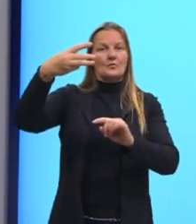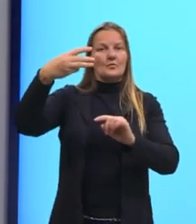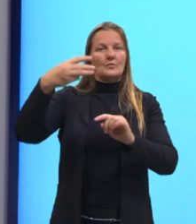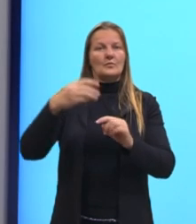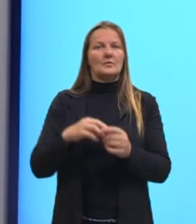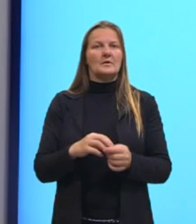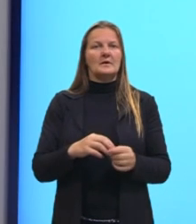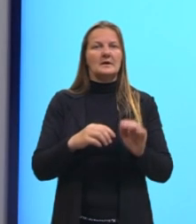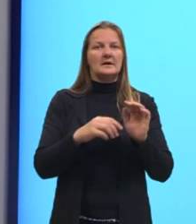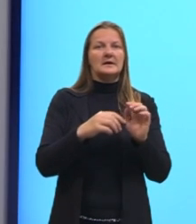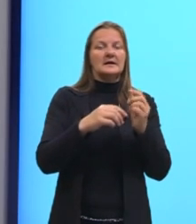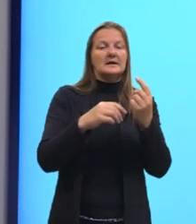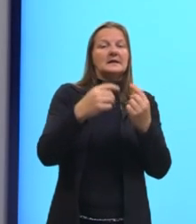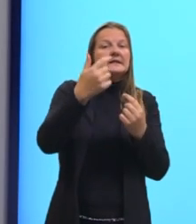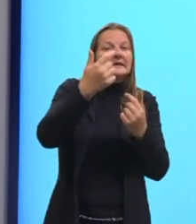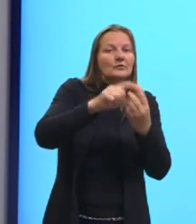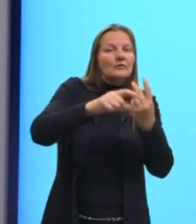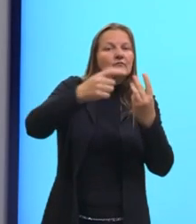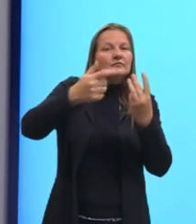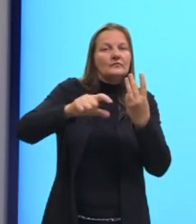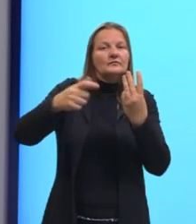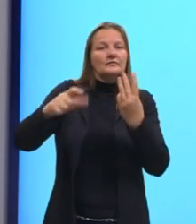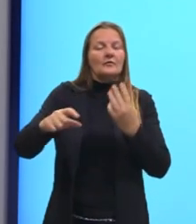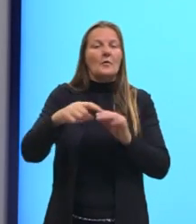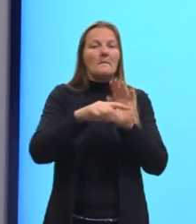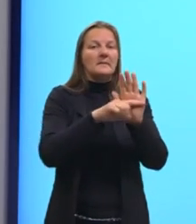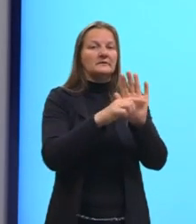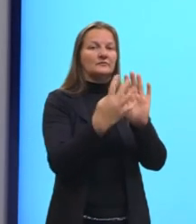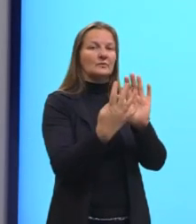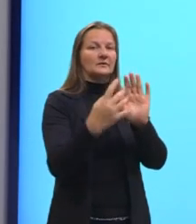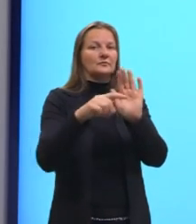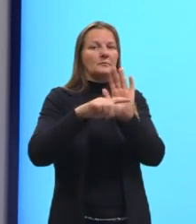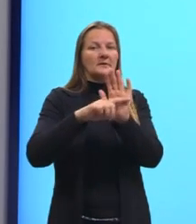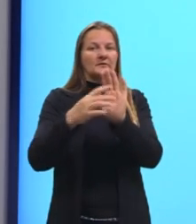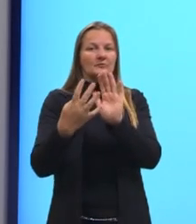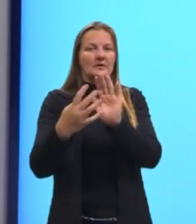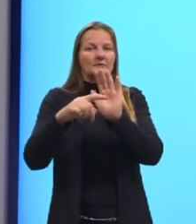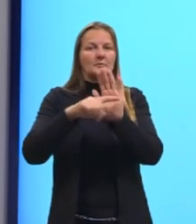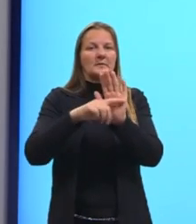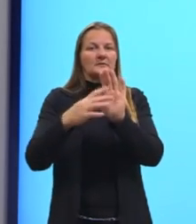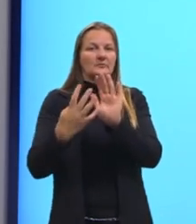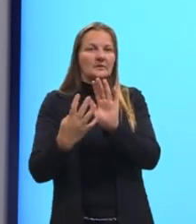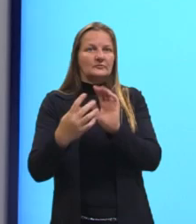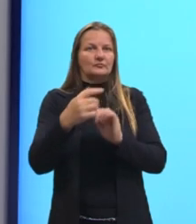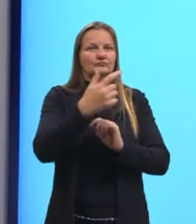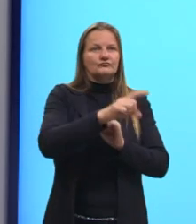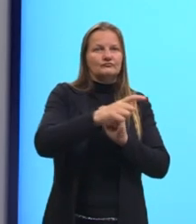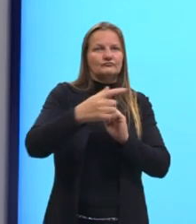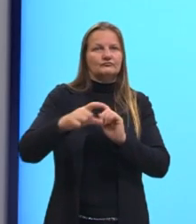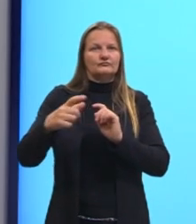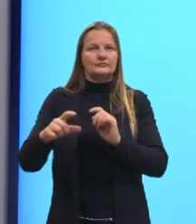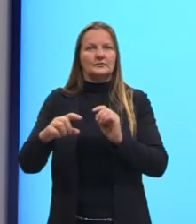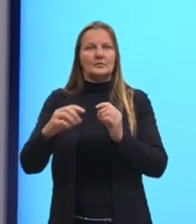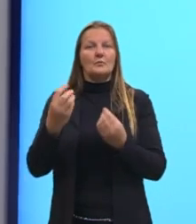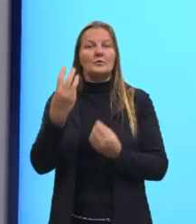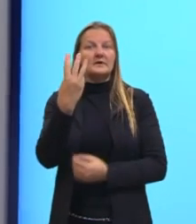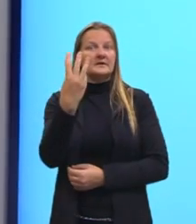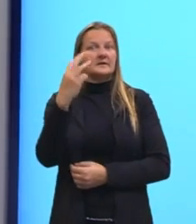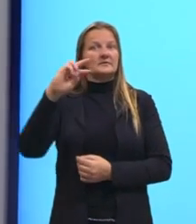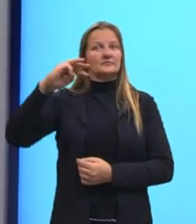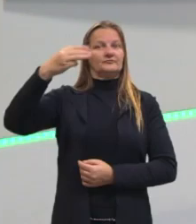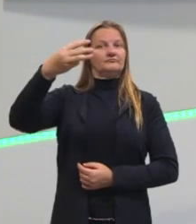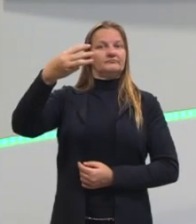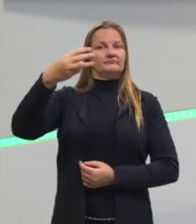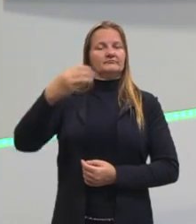nas repetimos três vezes o -4 para resolver descobri a nossa potência né